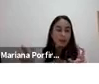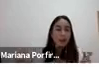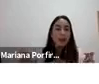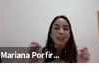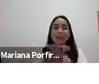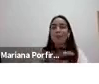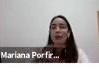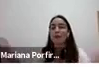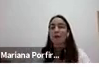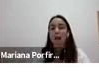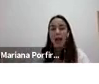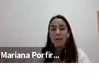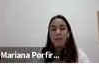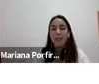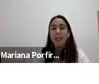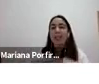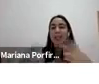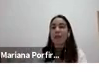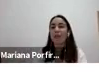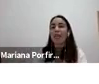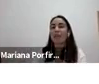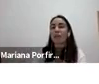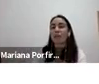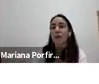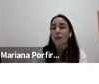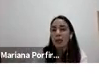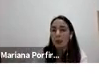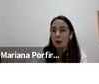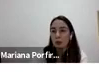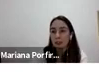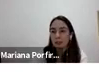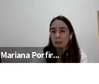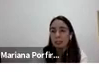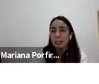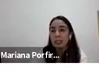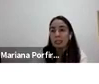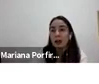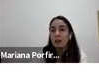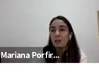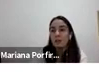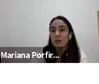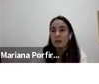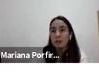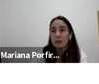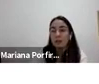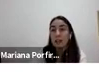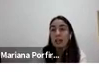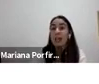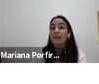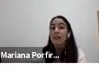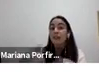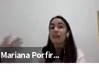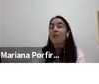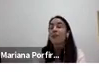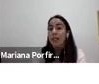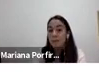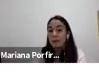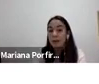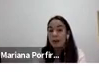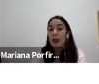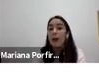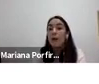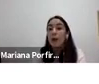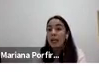seio para fora, não quer mais mamar. E acontece o desmame precoce. Então a confusão de bicos, ela existe